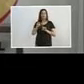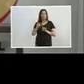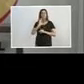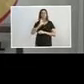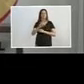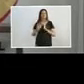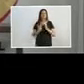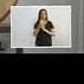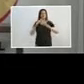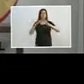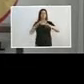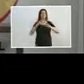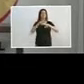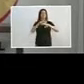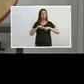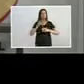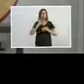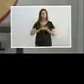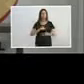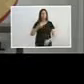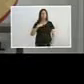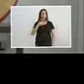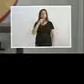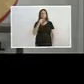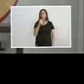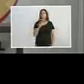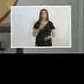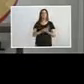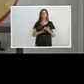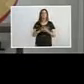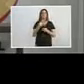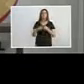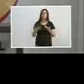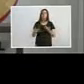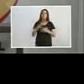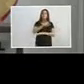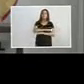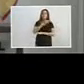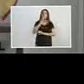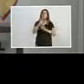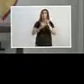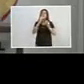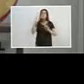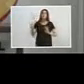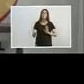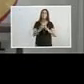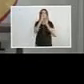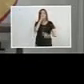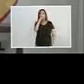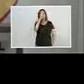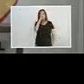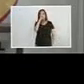dúvida que o dia de hoje... O dia de hoje é um dia histórico para esse parlamento.